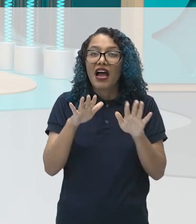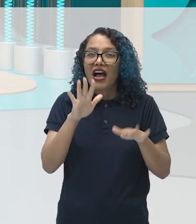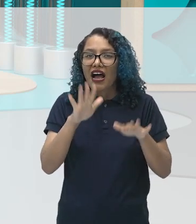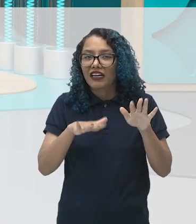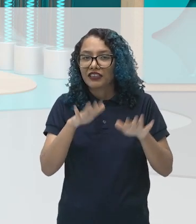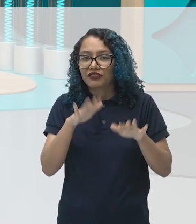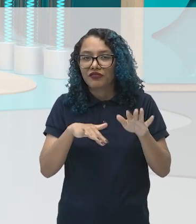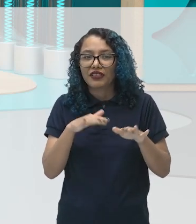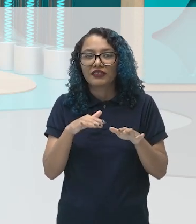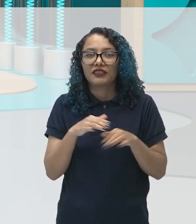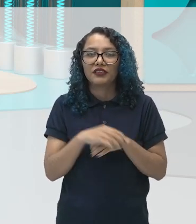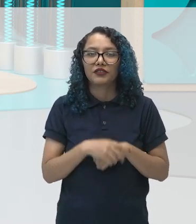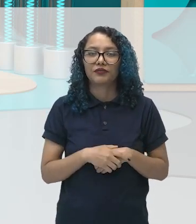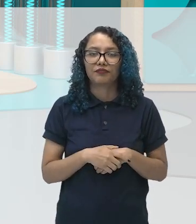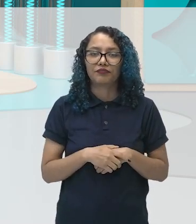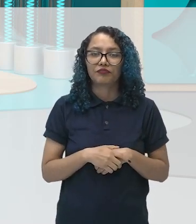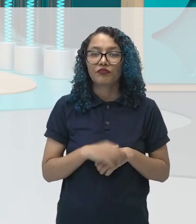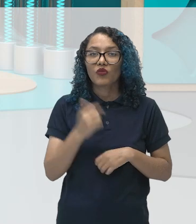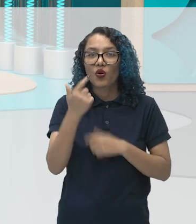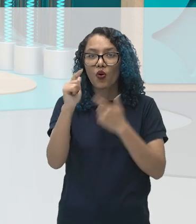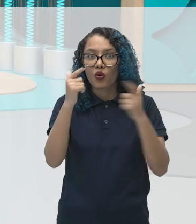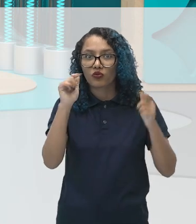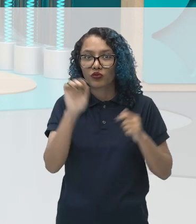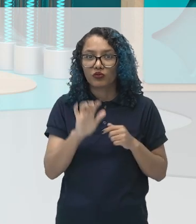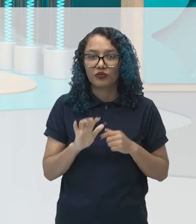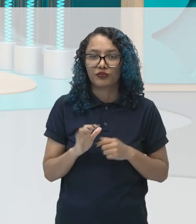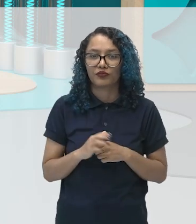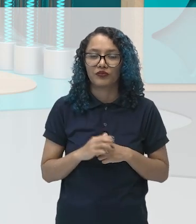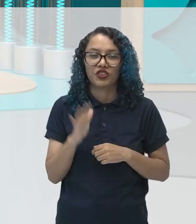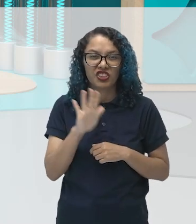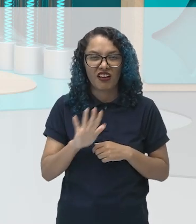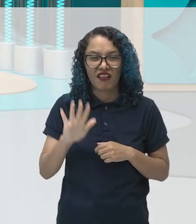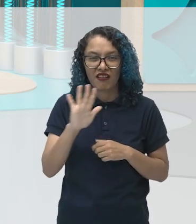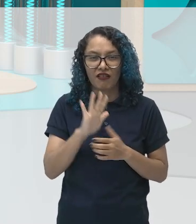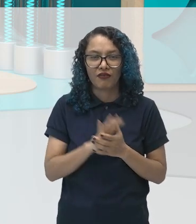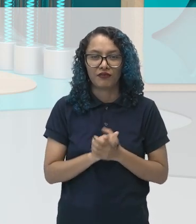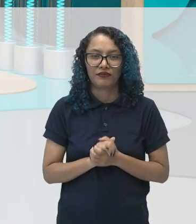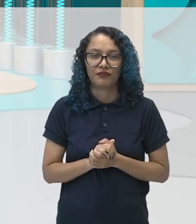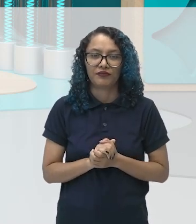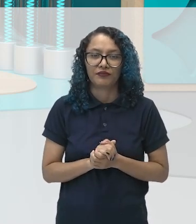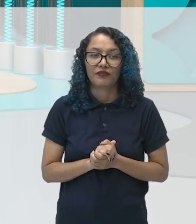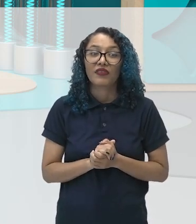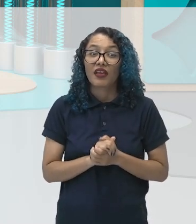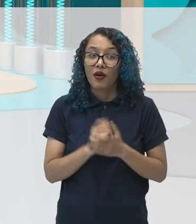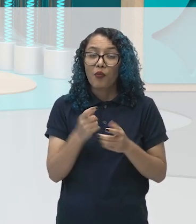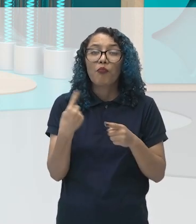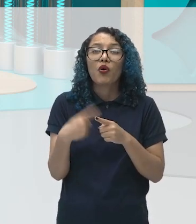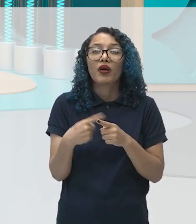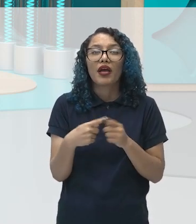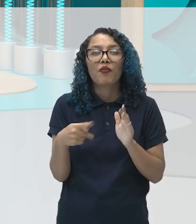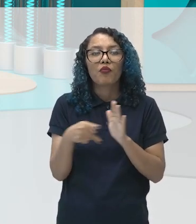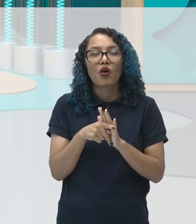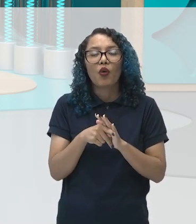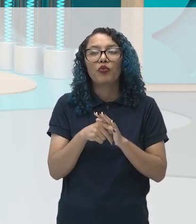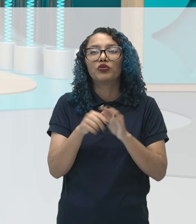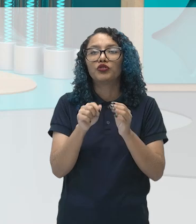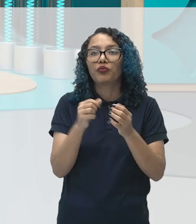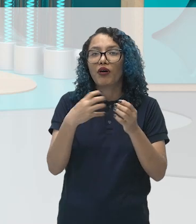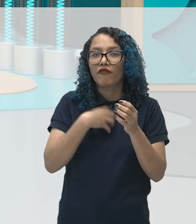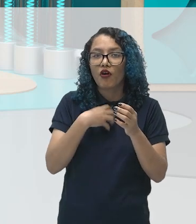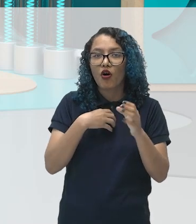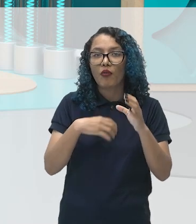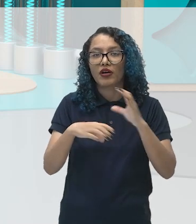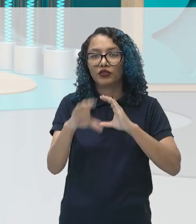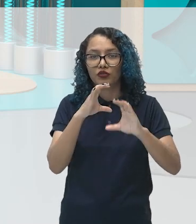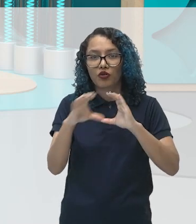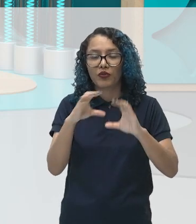que eles. Lembra, eles compõem um veículo de comunicação. E esse veículo de comunicação, ele tem